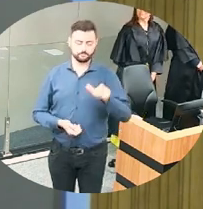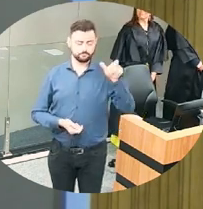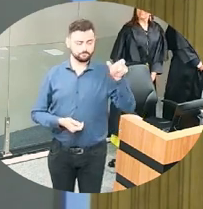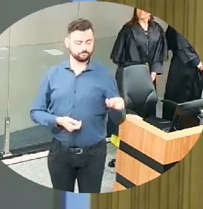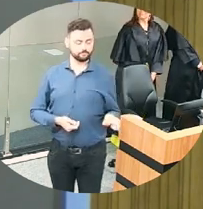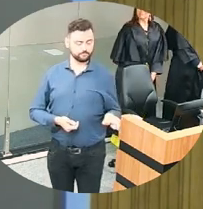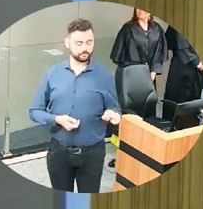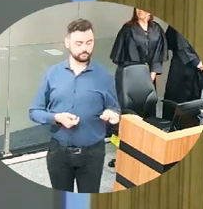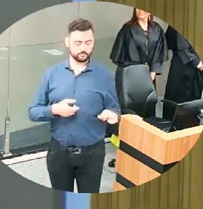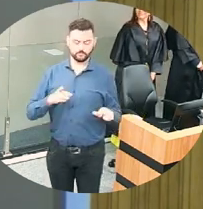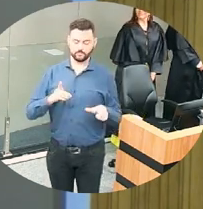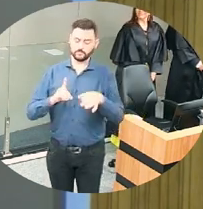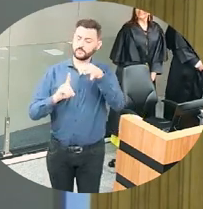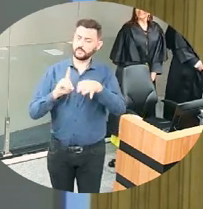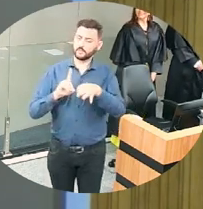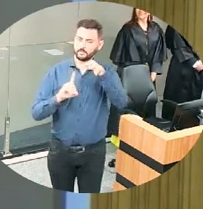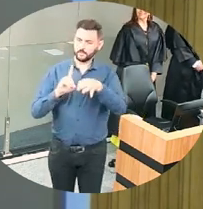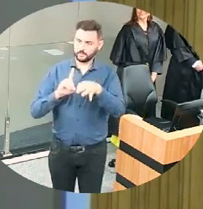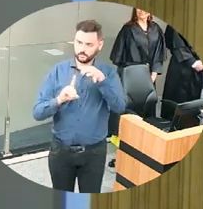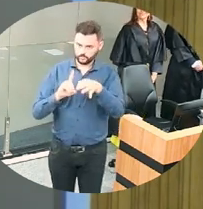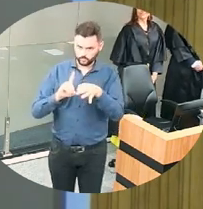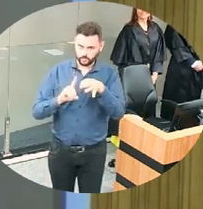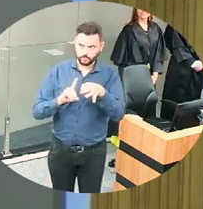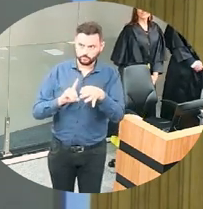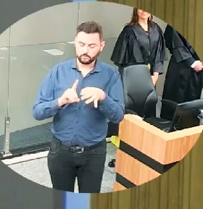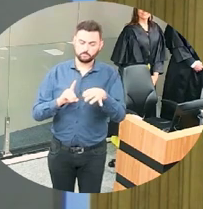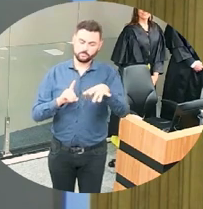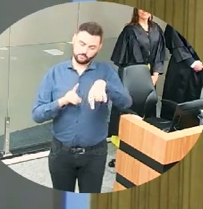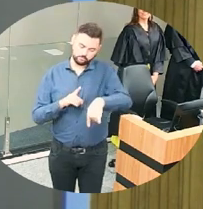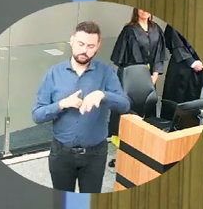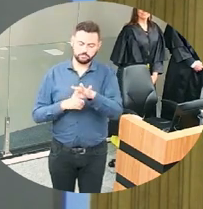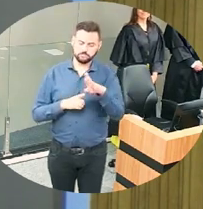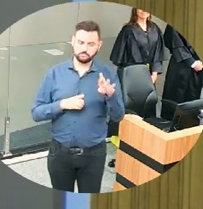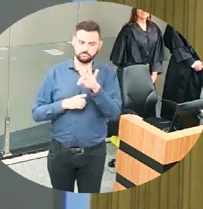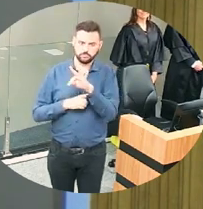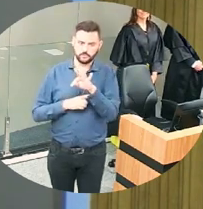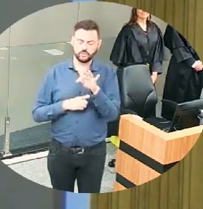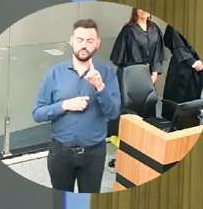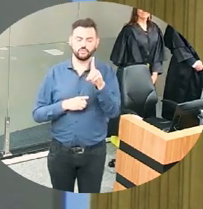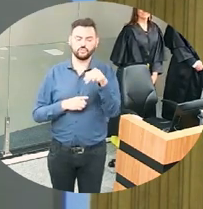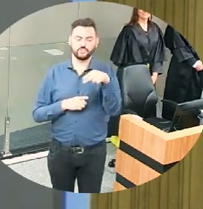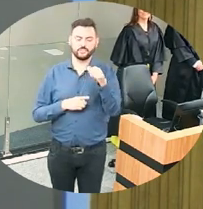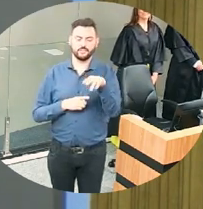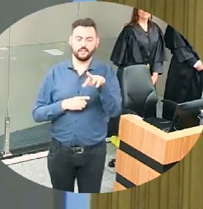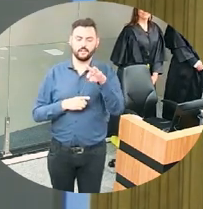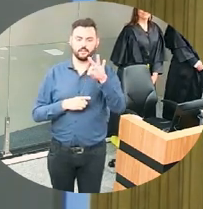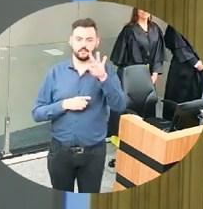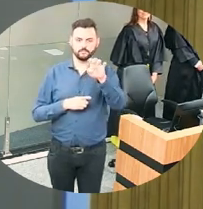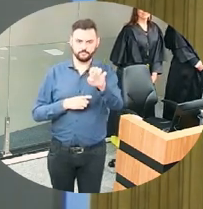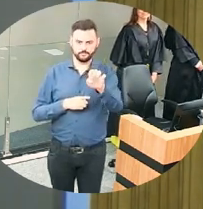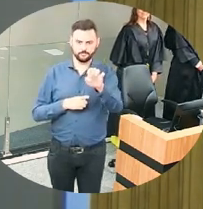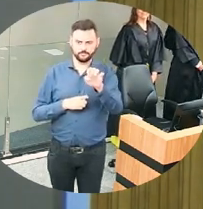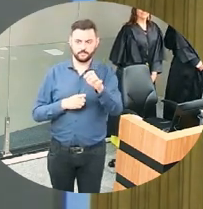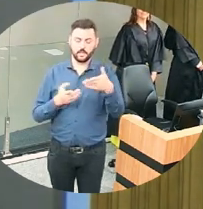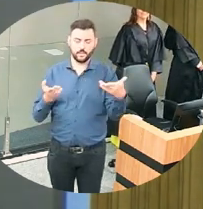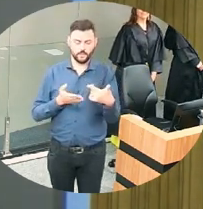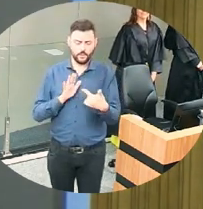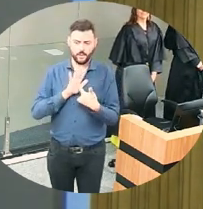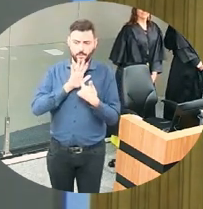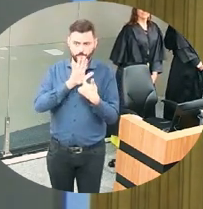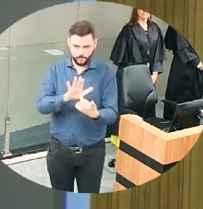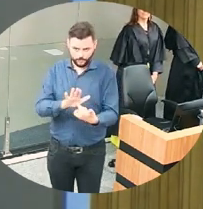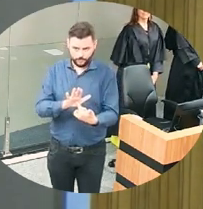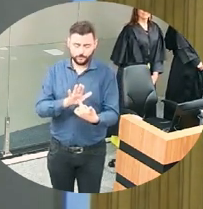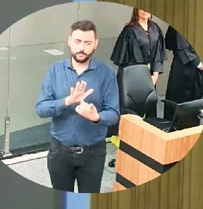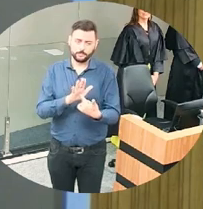senhor Desembargador do Tribunal de Justiça de Santa Catarina Dr Dinarte Francisco Machado neste ato